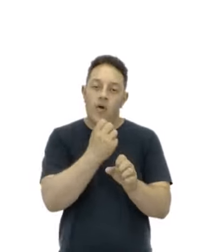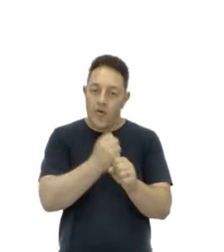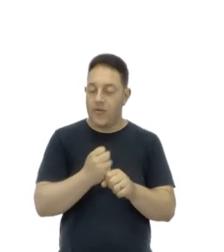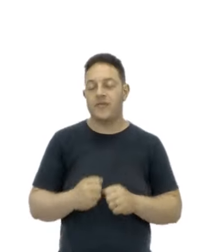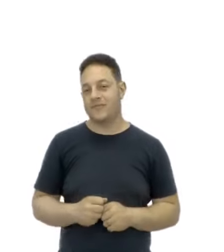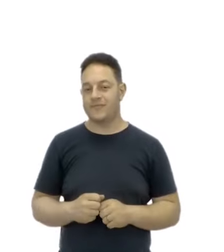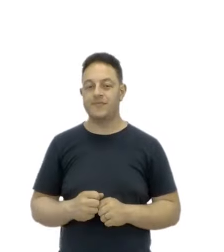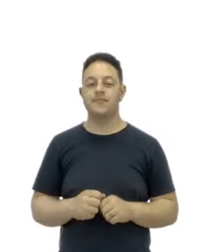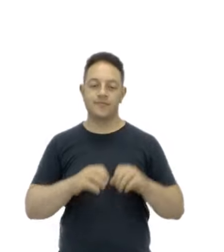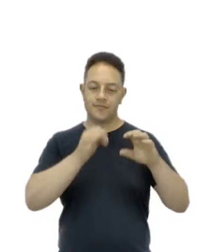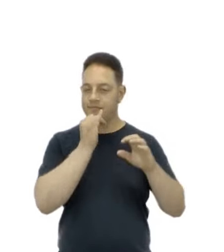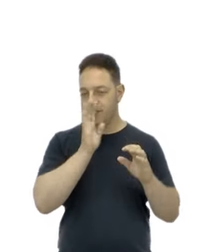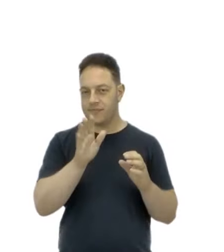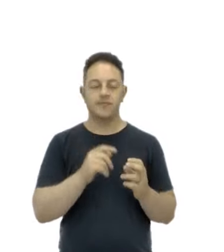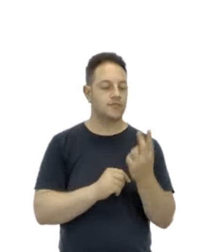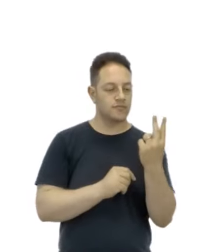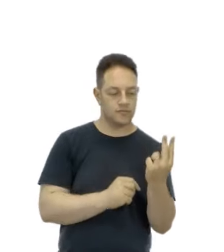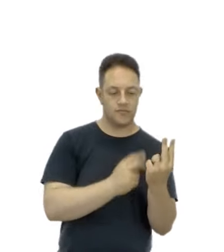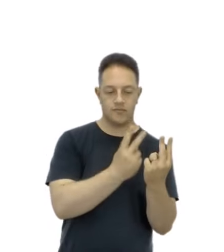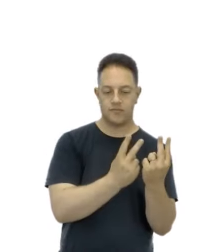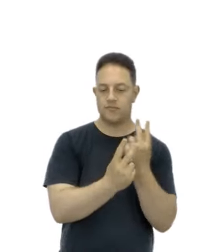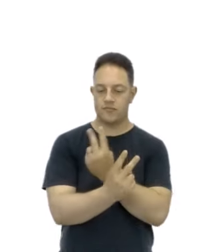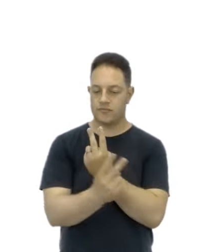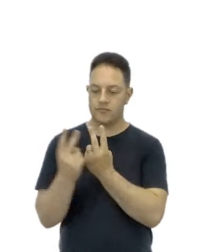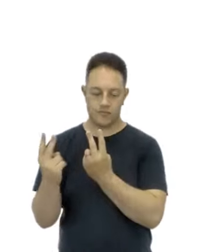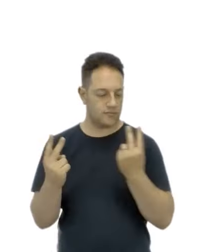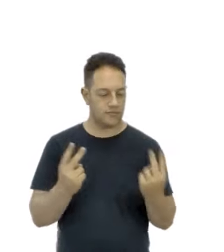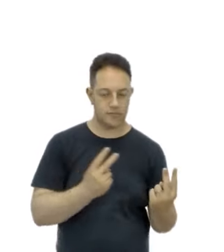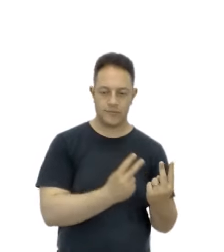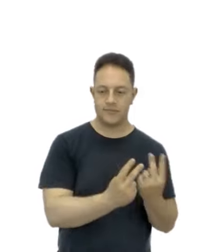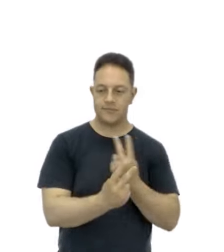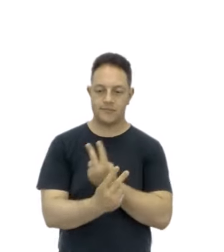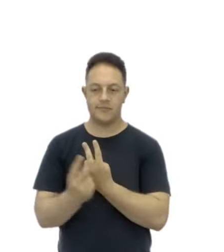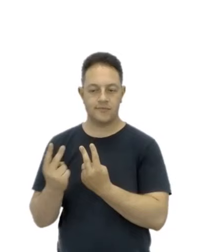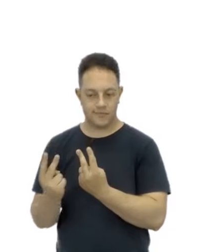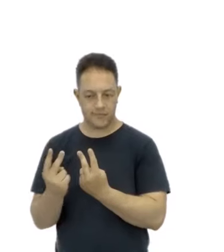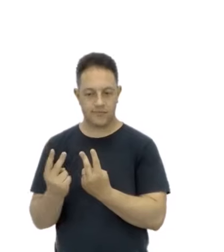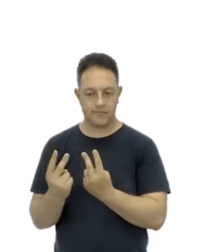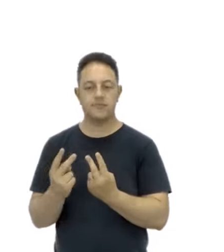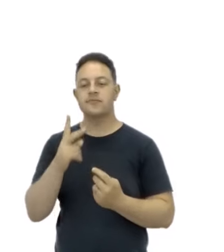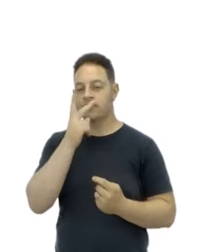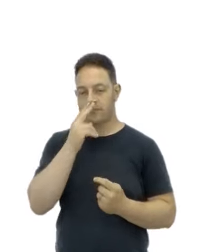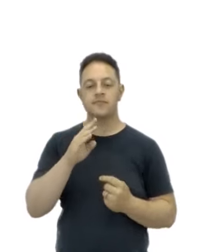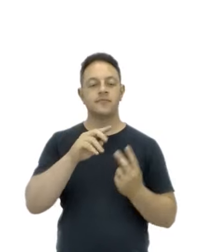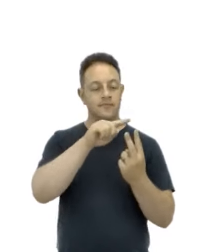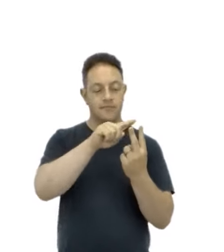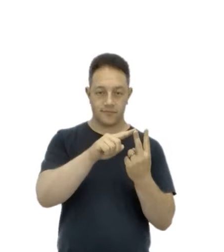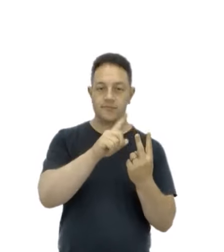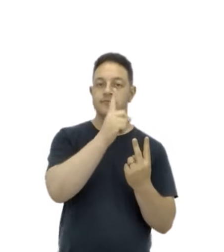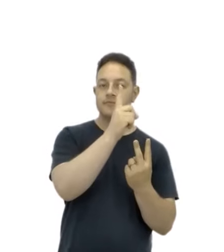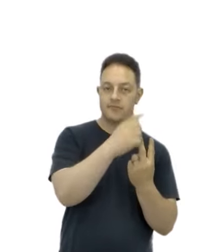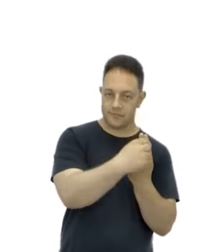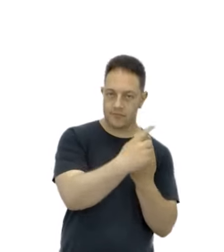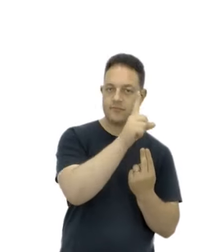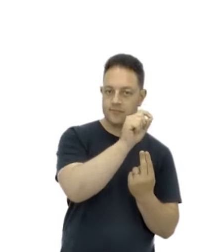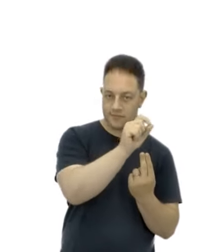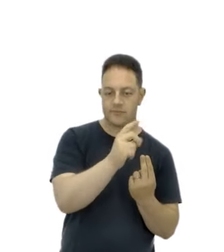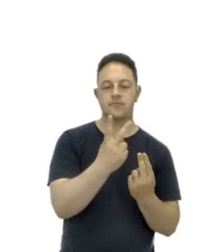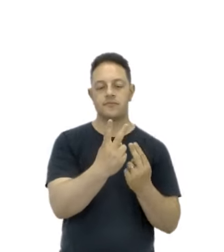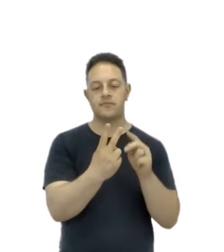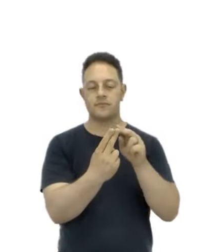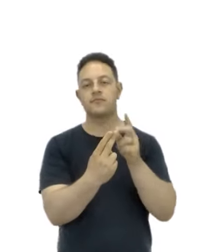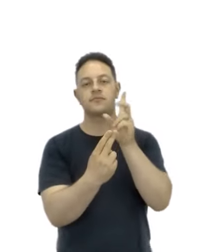seja, agrupou-se de 2 em 2 joaninhas, nas primeiras 2 formando 10. Ao